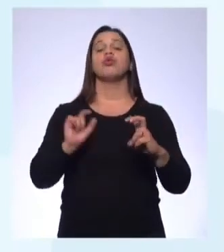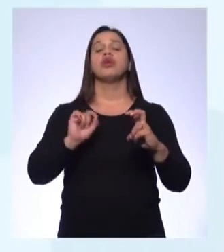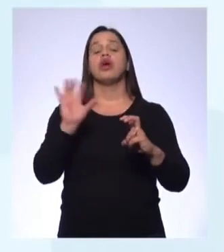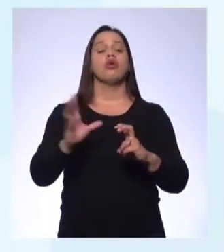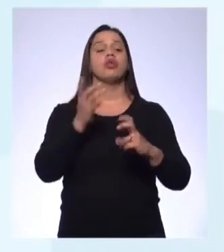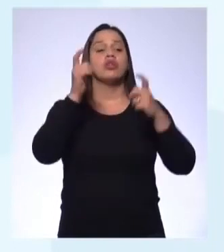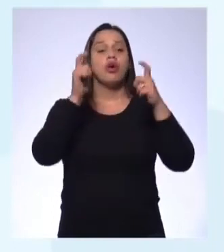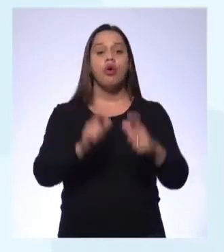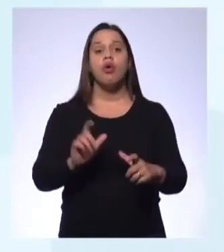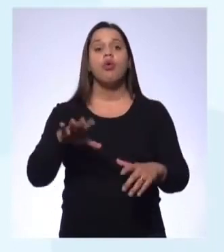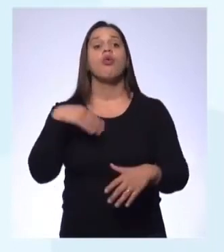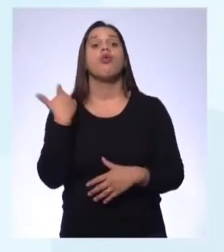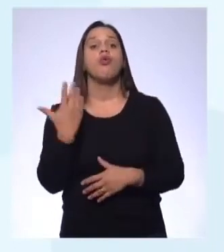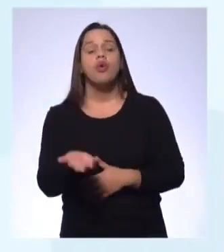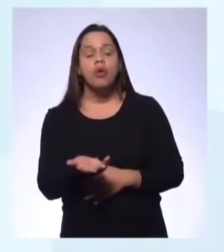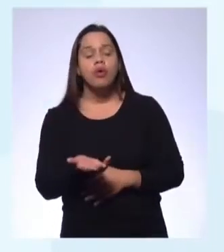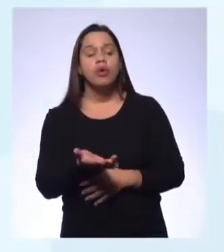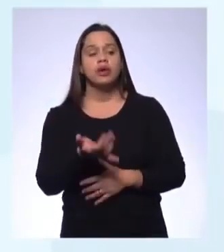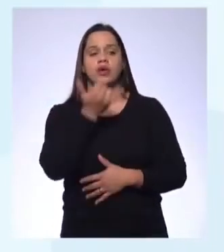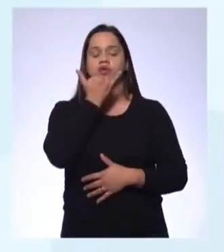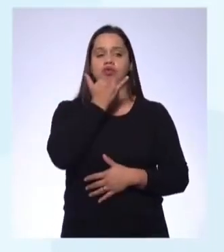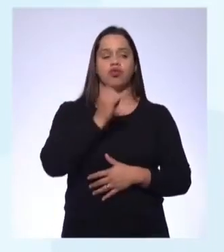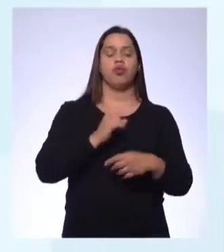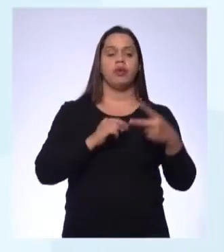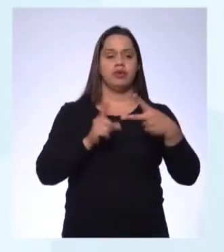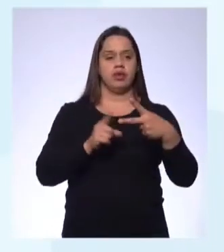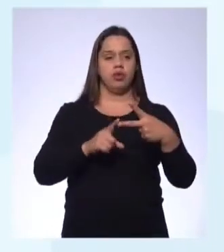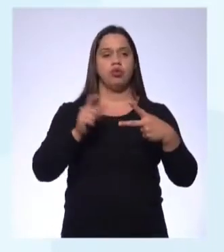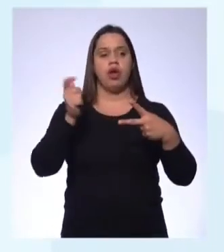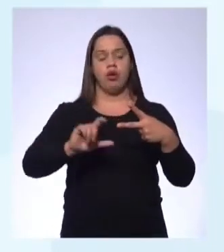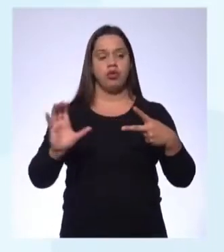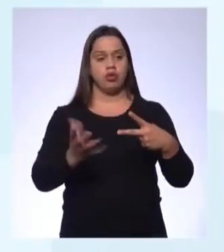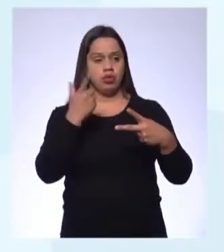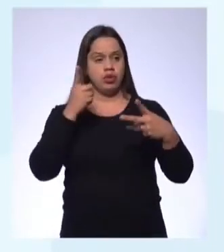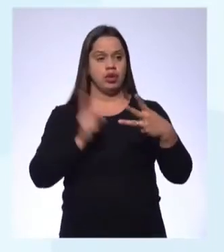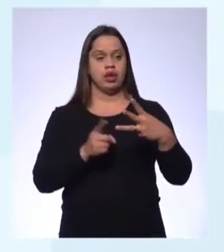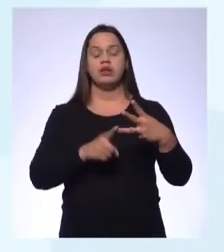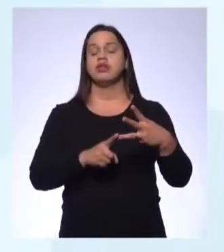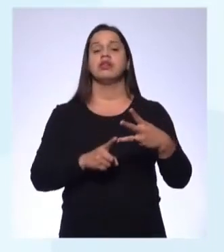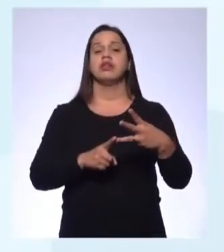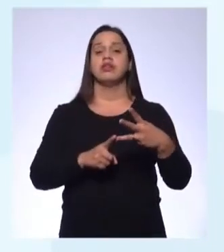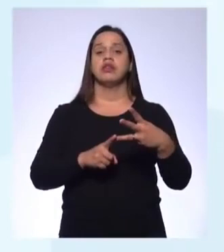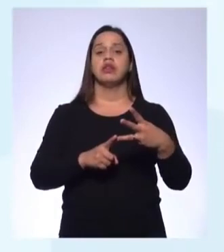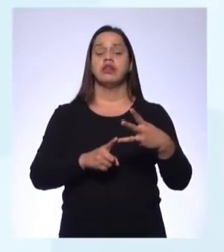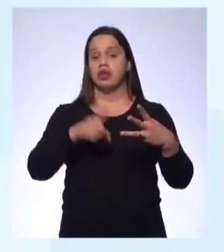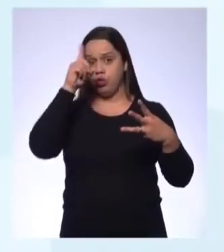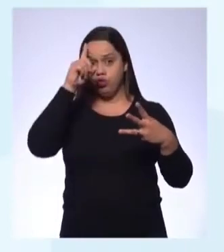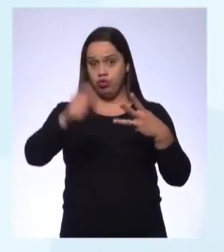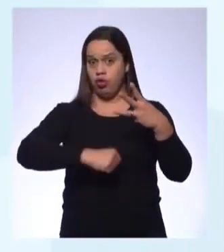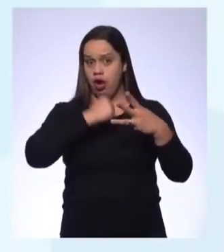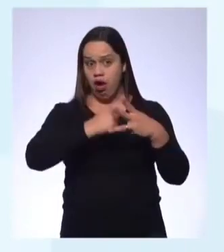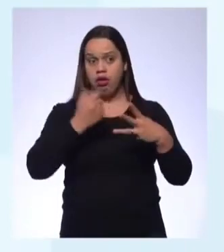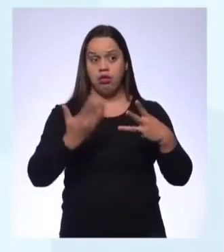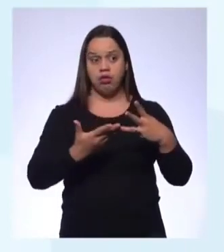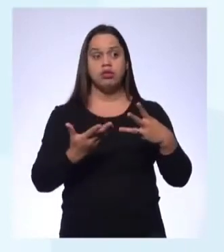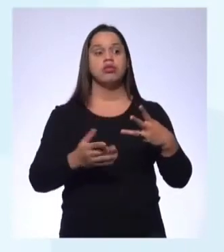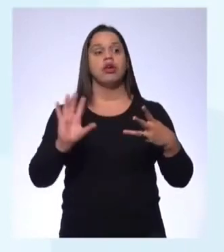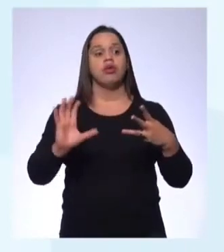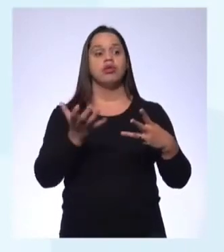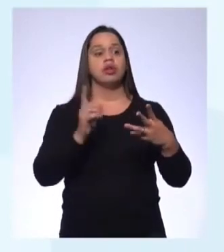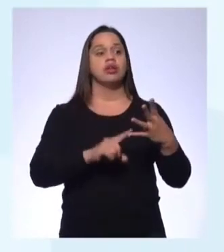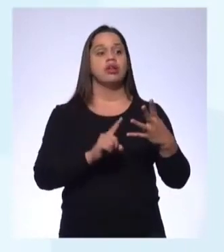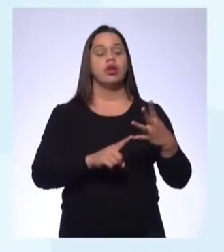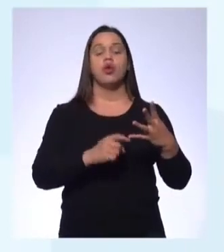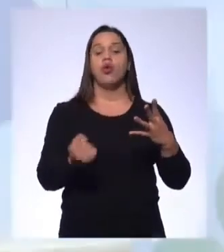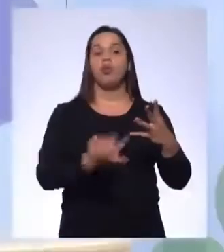aconteceu, when did it happen, a primeira, a segunda, onde aconteceu, a terceira, quando aconteceu, when did it happen, e a quarta, quantas